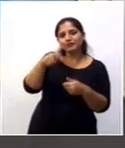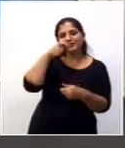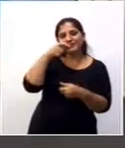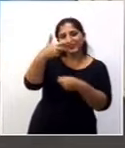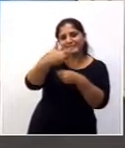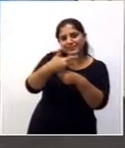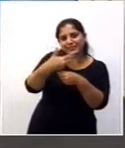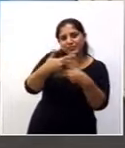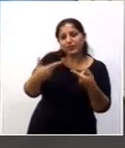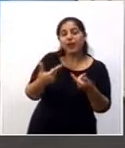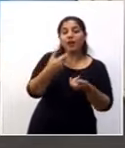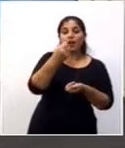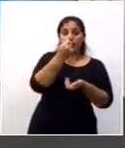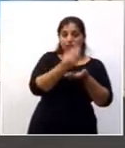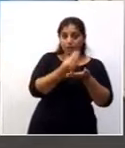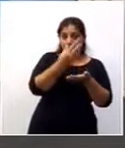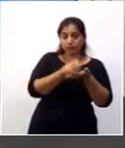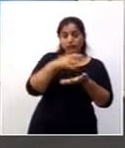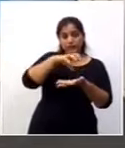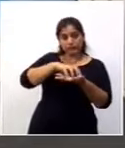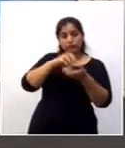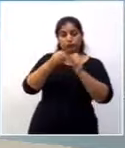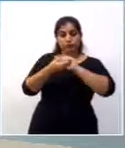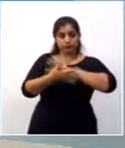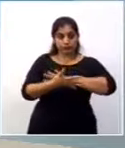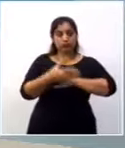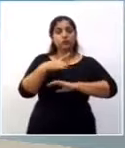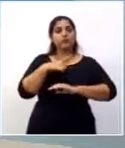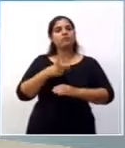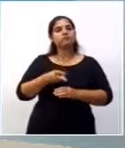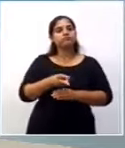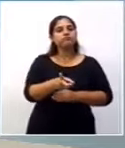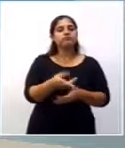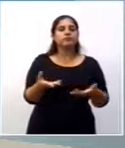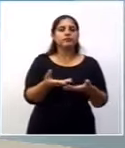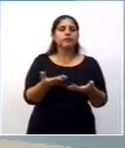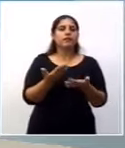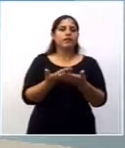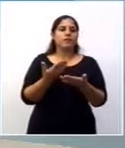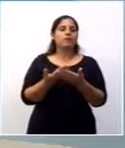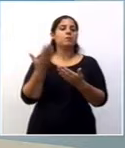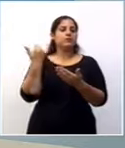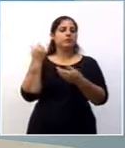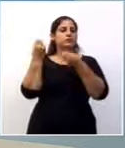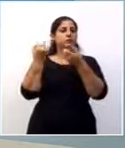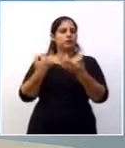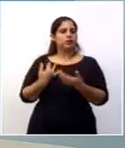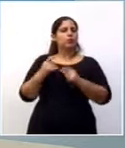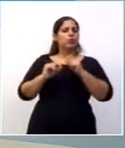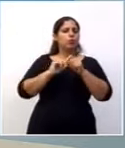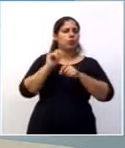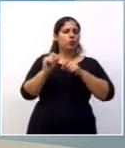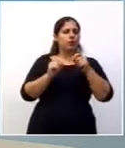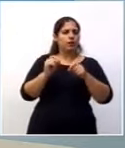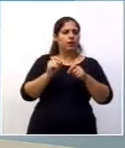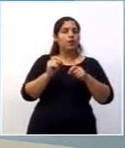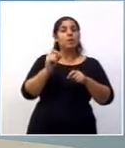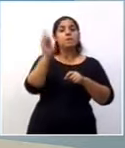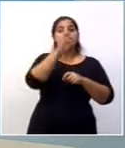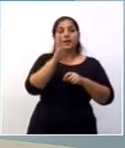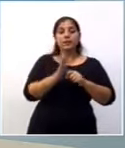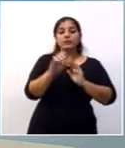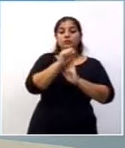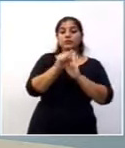assistem aí pelo aplicativo do Centro de Mídias. Hoje nós vamos dar continuidade. A aula passada nós falamos sobre o território brasileiro no